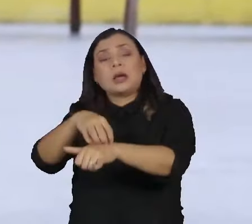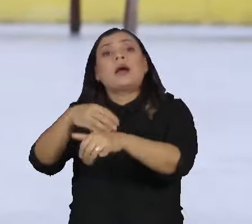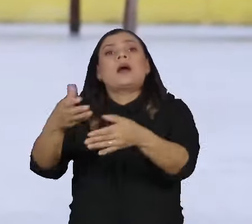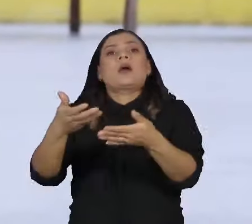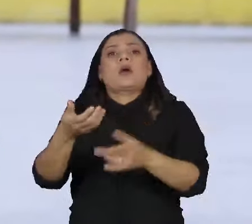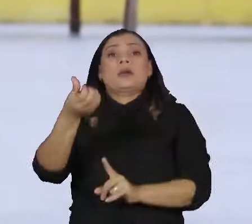primeiro semestre